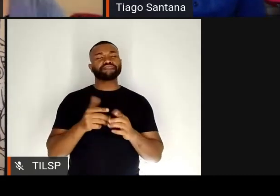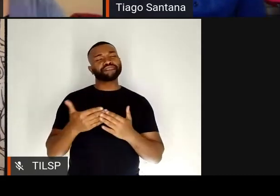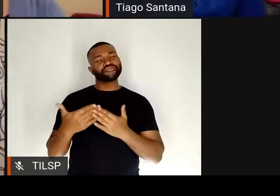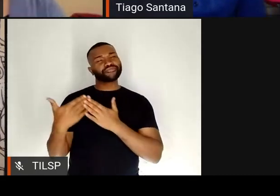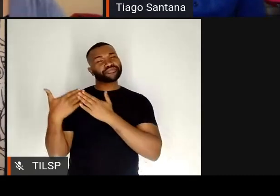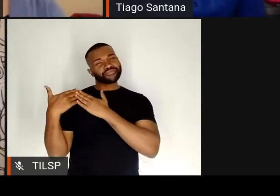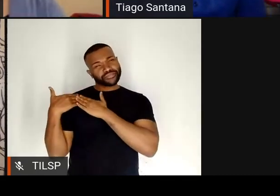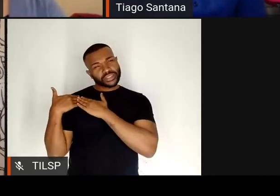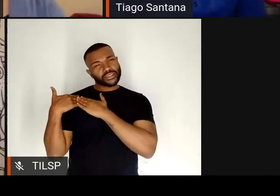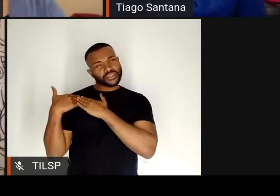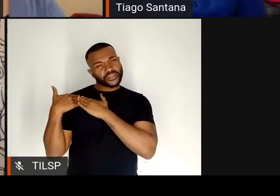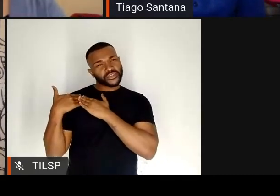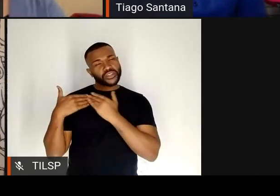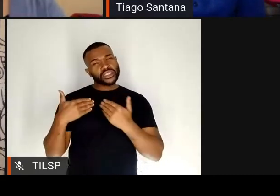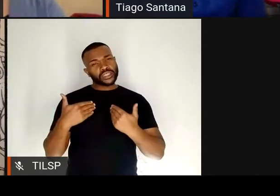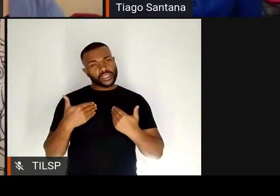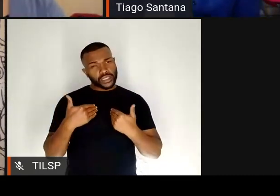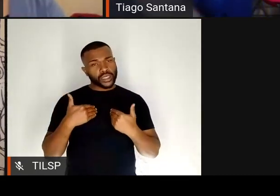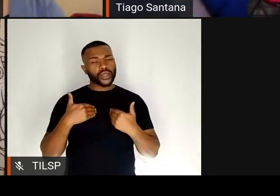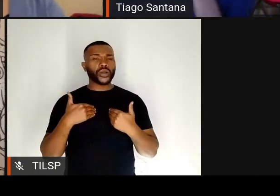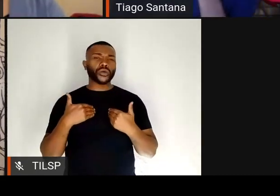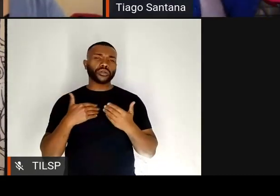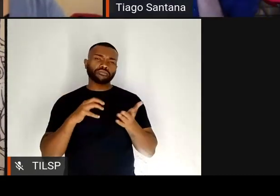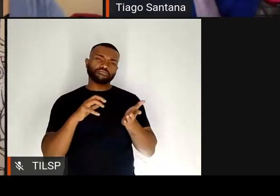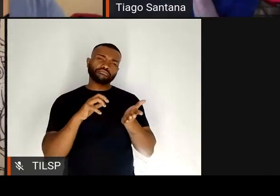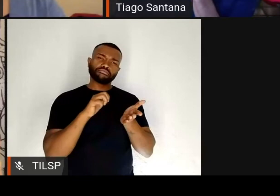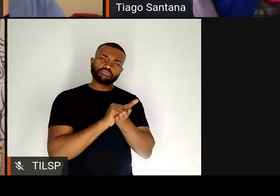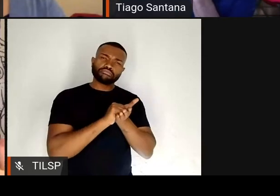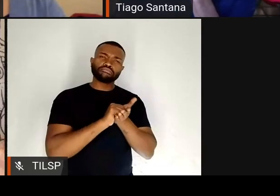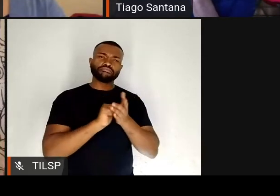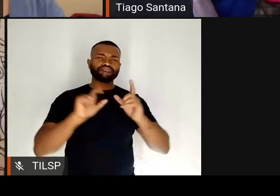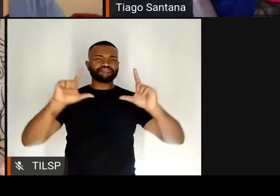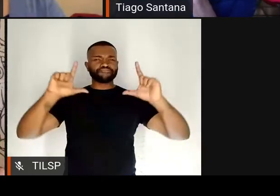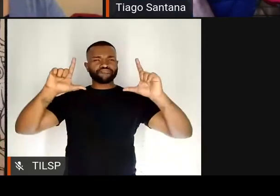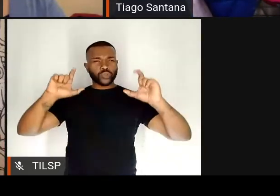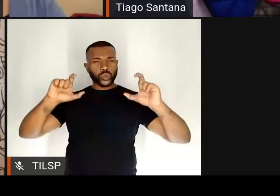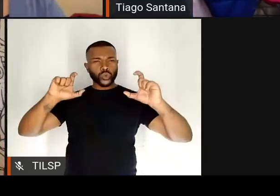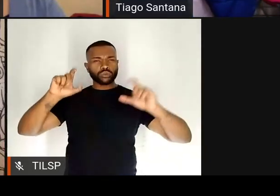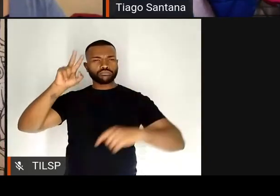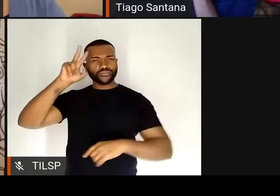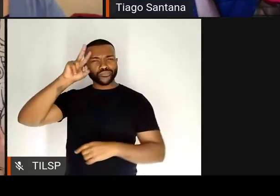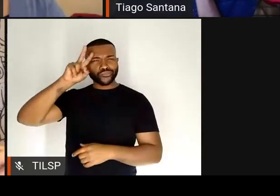poder documentar um momento histórico e